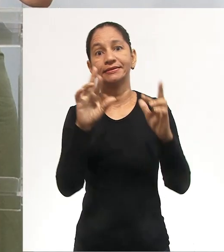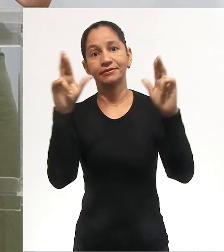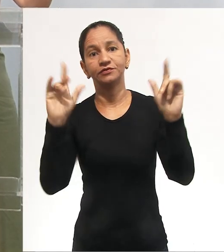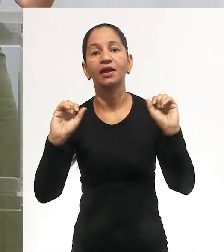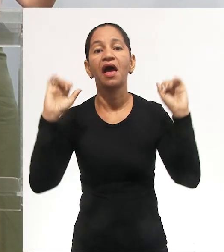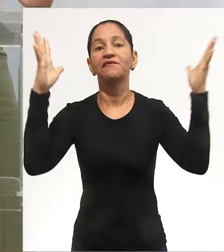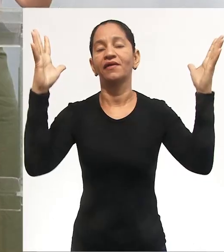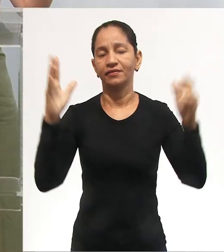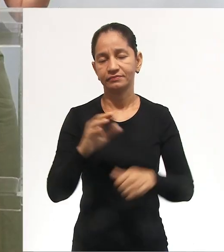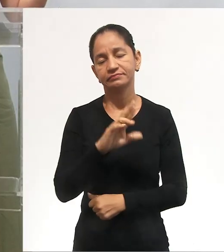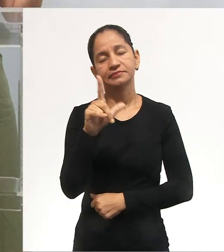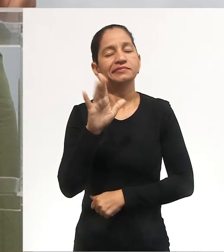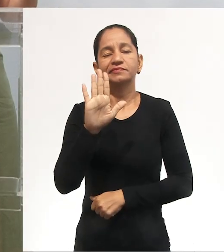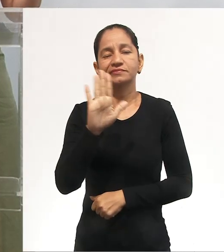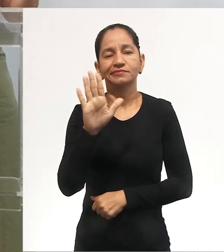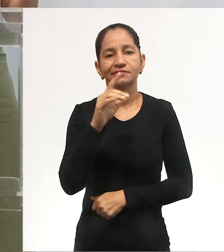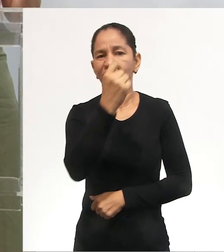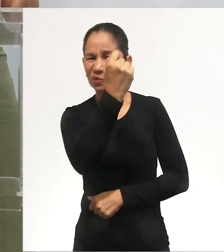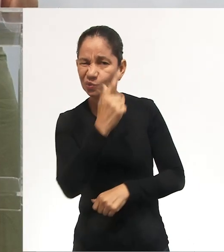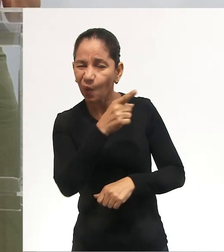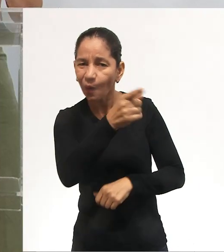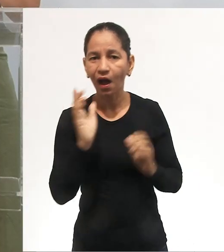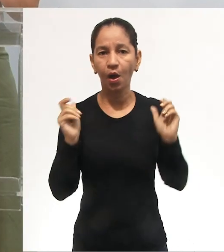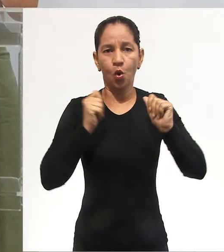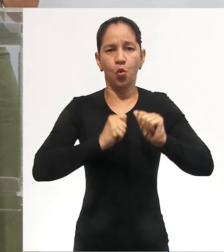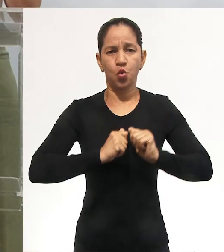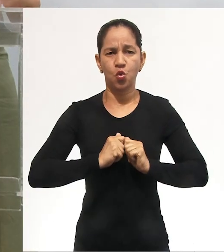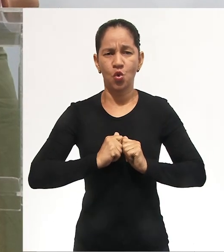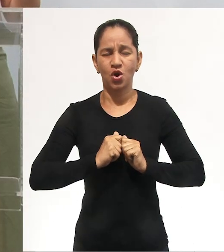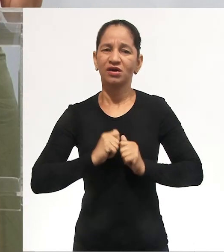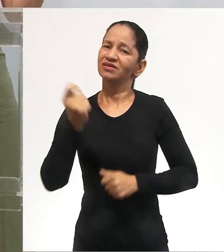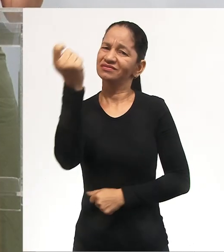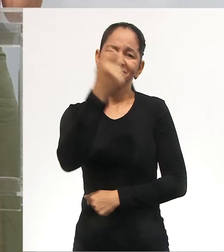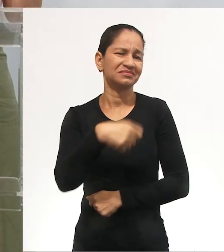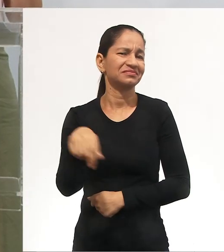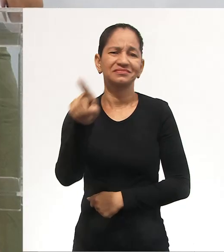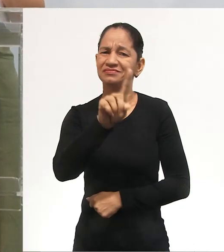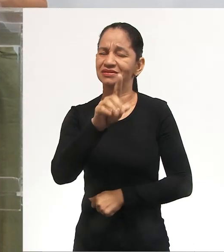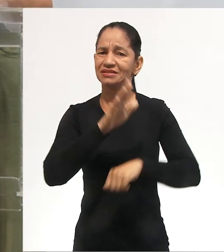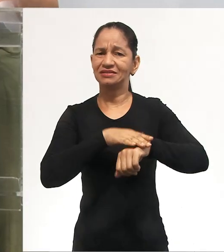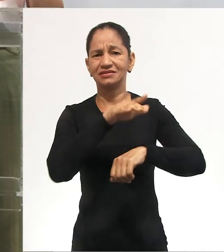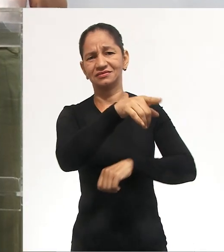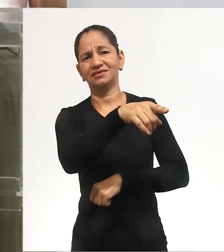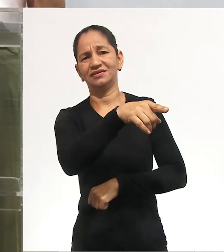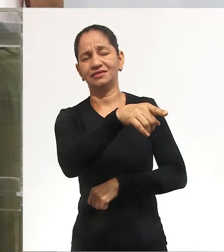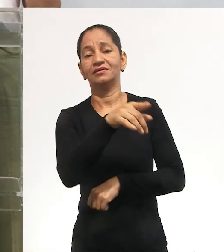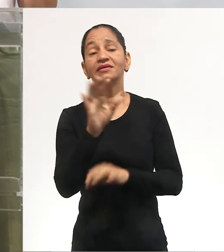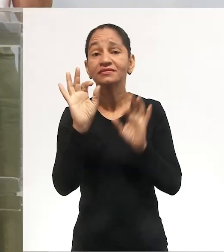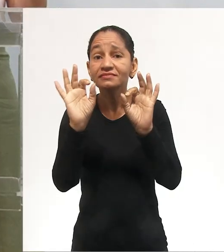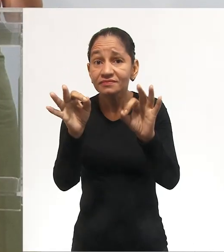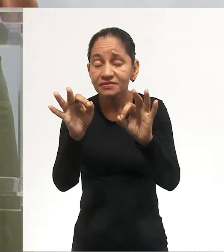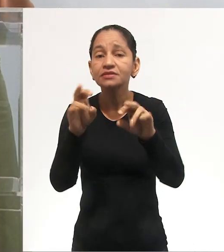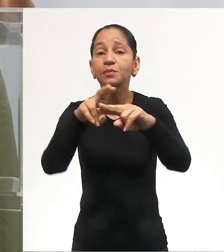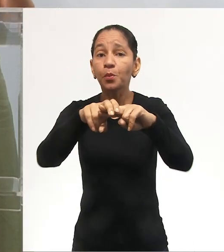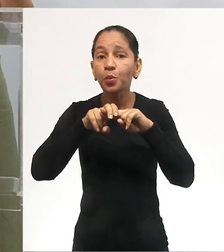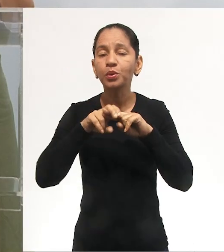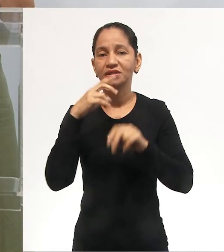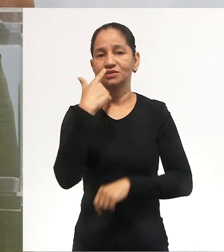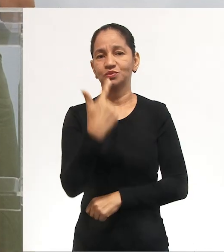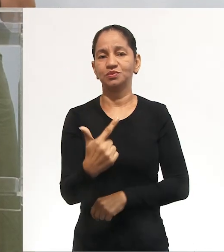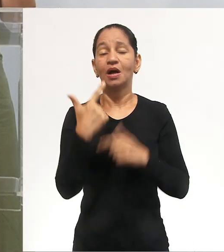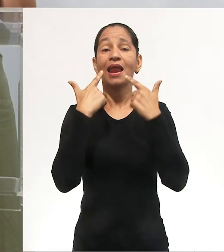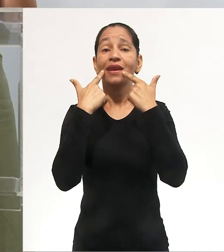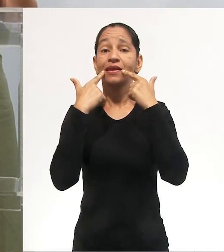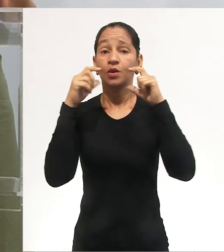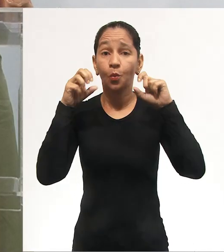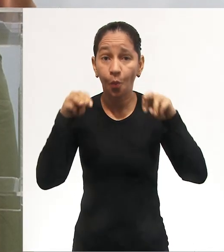praia, sol, entrar no mar, você não vai com esses trajes, né? Não é adequado. Então, a linguagem também tem essa